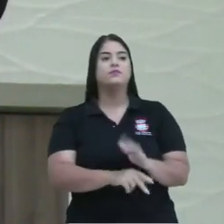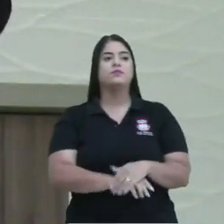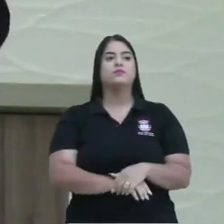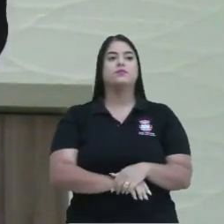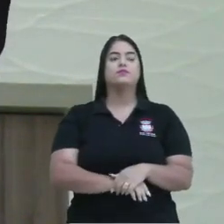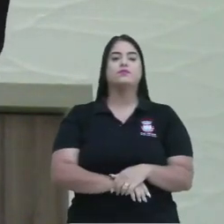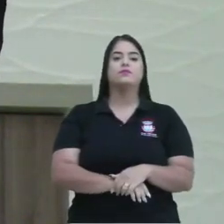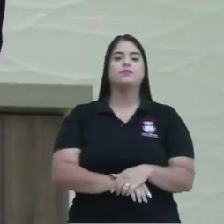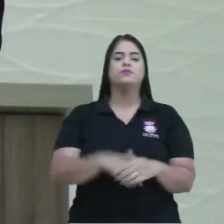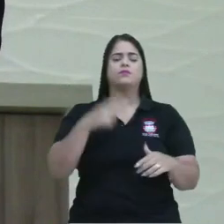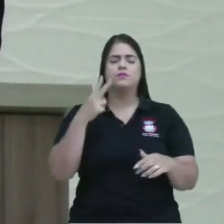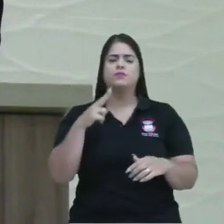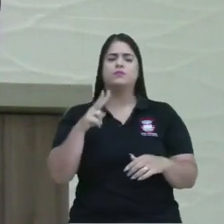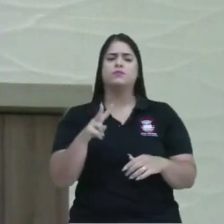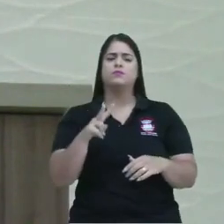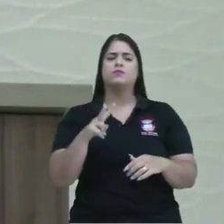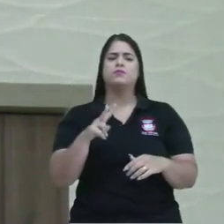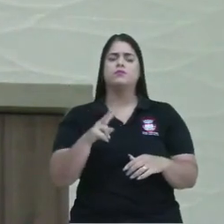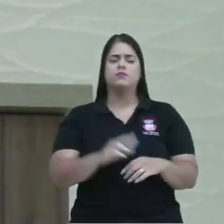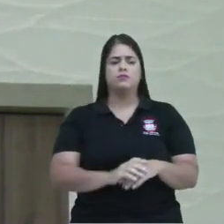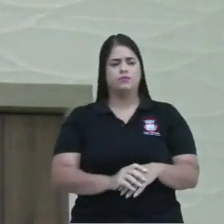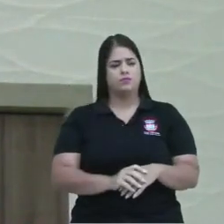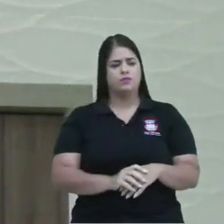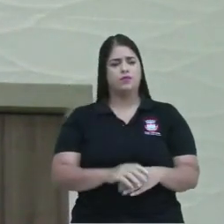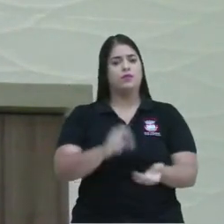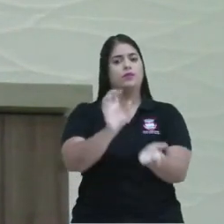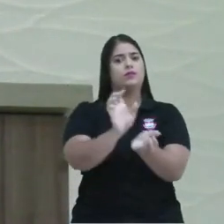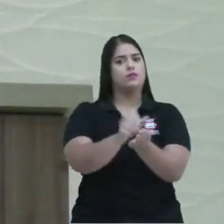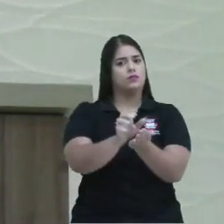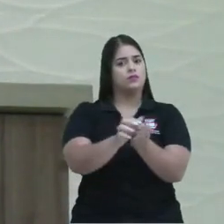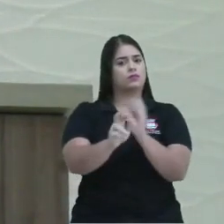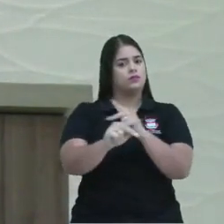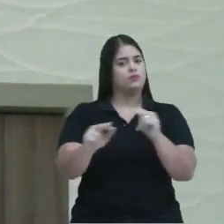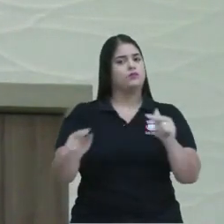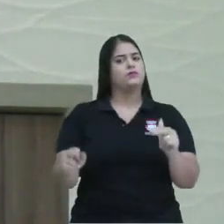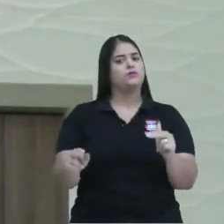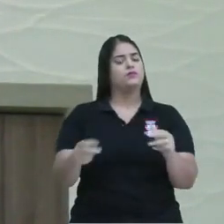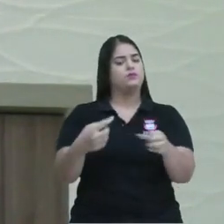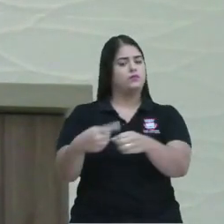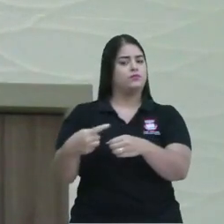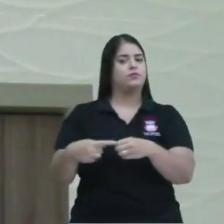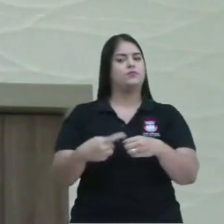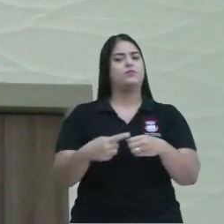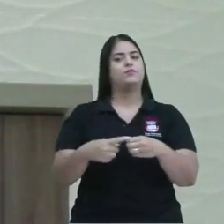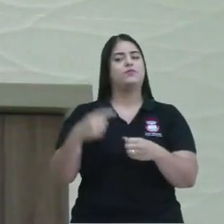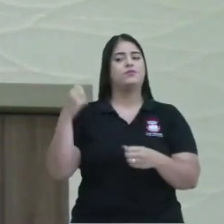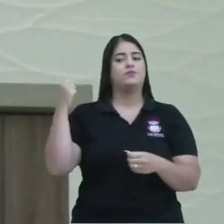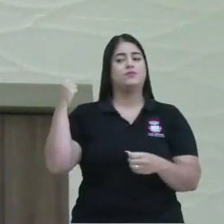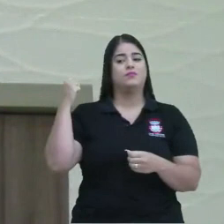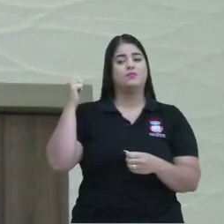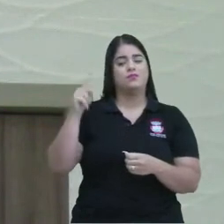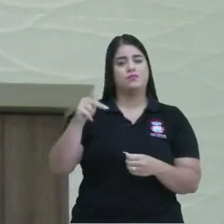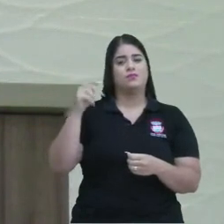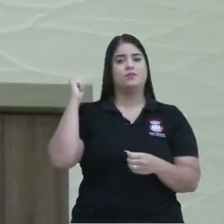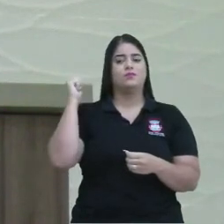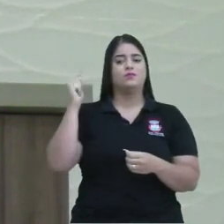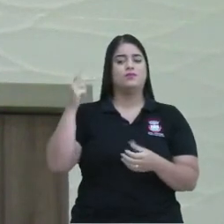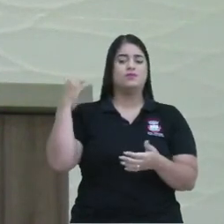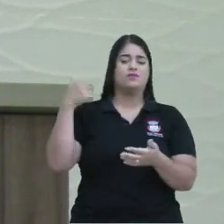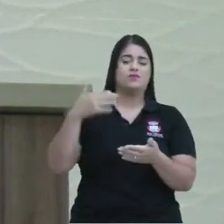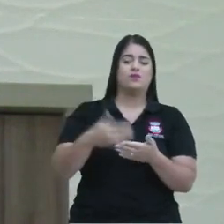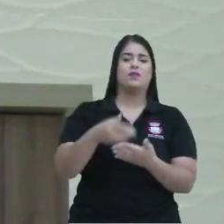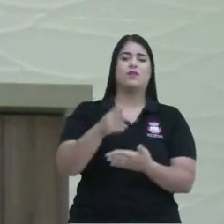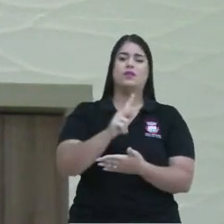acompanhando estados e municípios, onde tem a carreira do professor, a dificuldade que